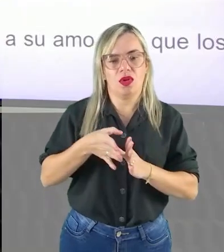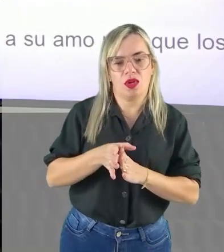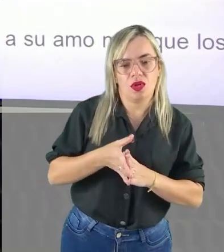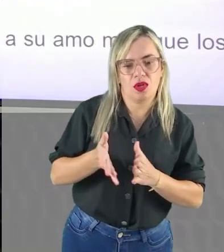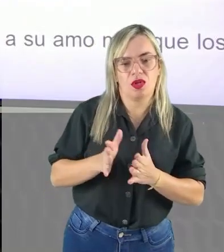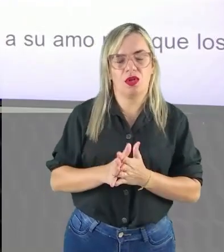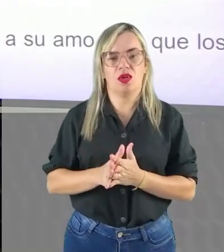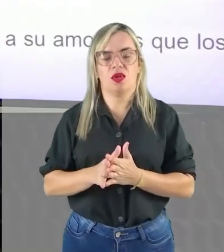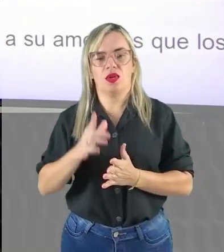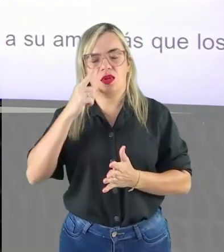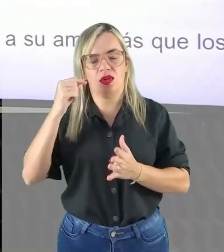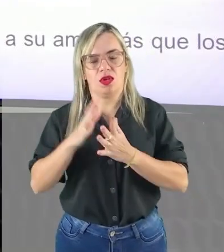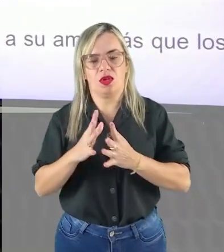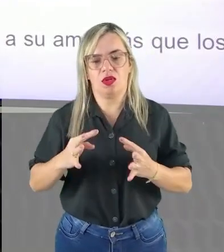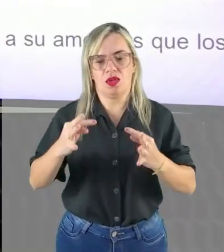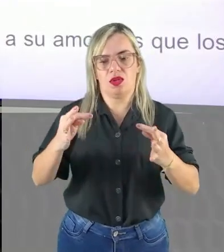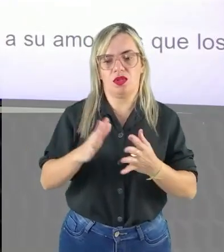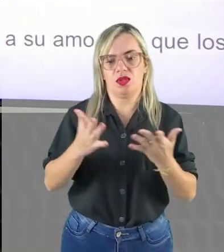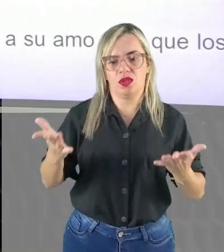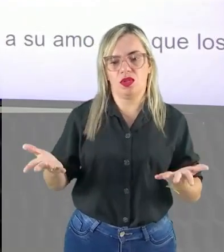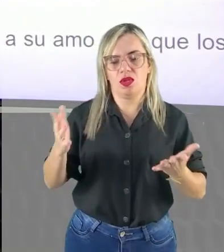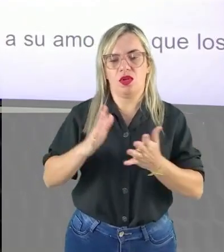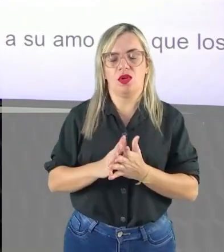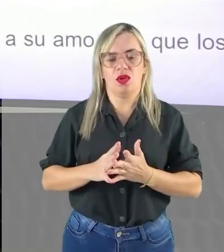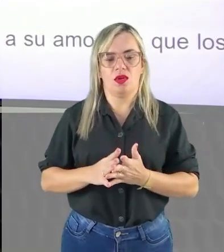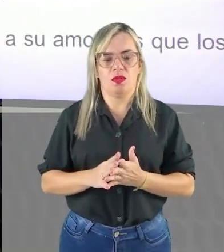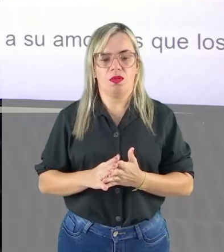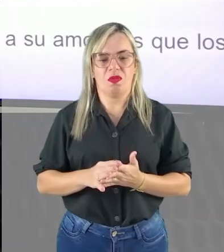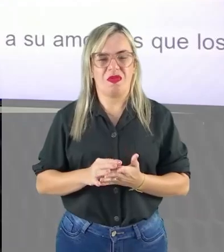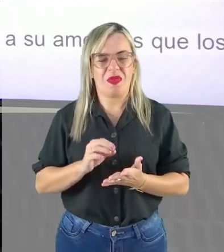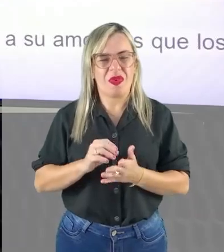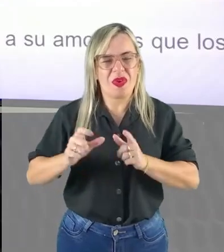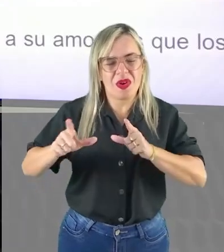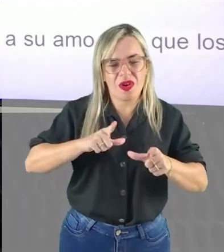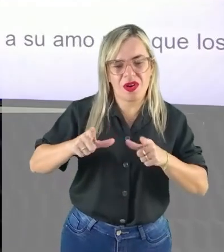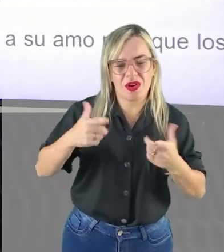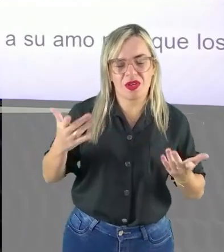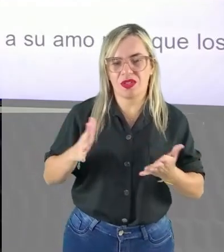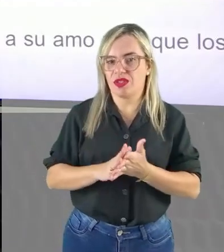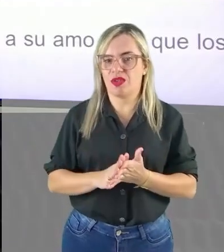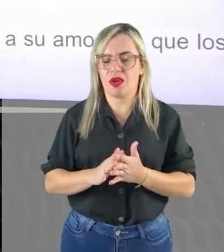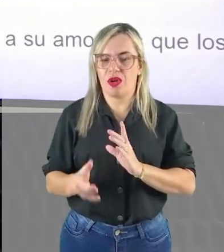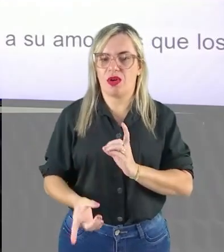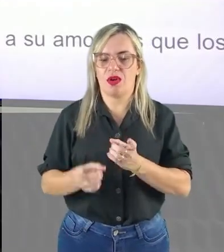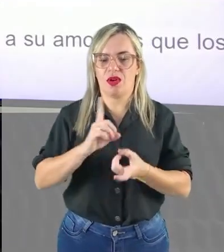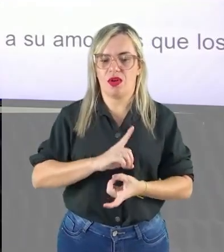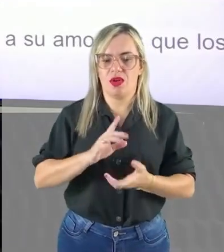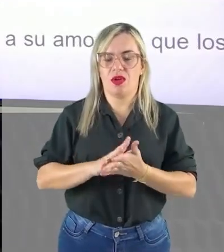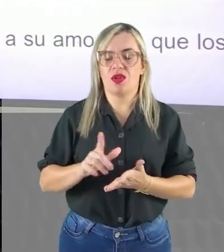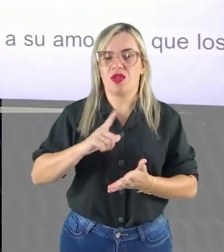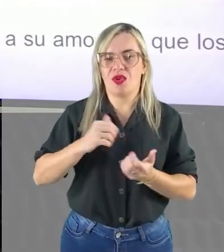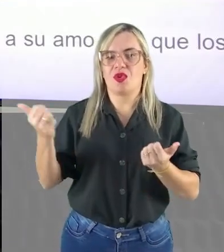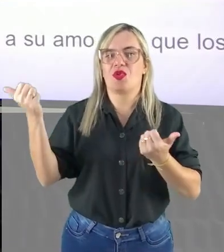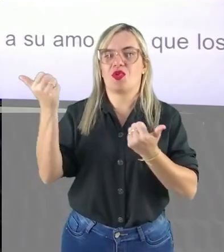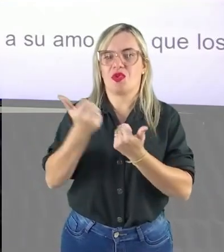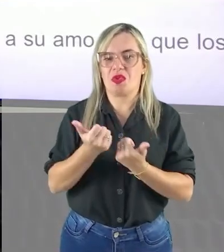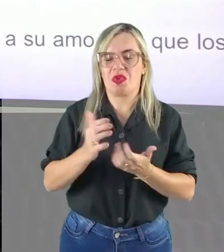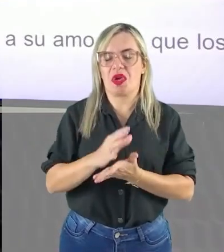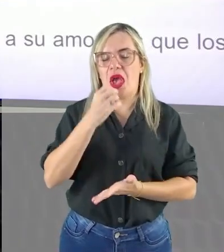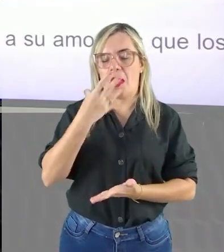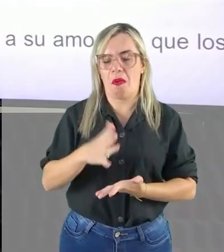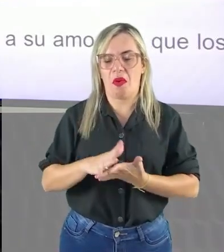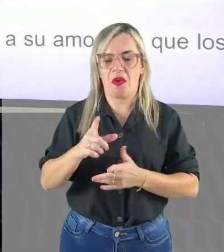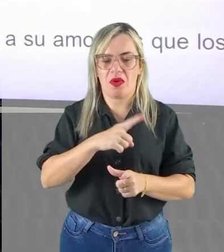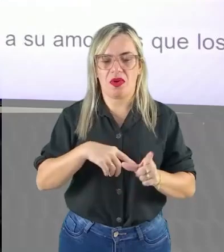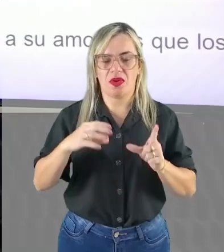justamente por isso. Se você não tiver tempo para estar com eles e eles dão trabalho, a gente tem um substituto. Letra C. Dizer